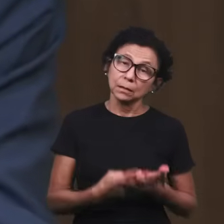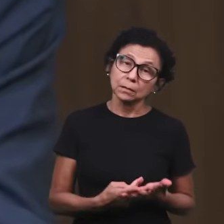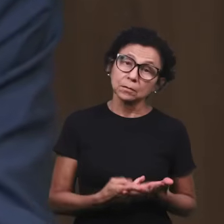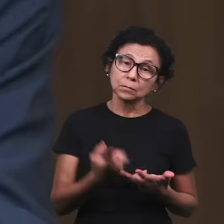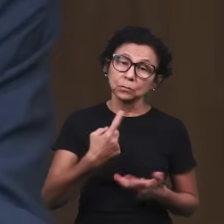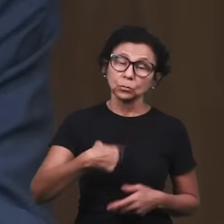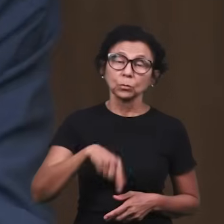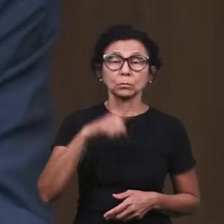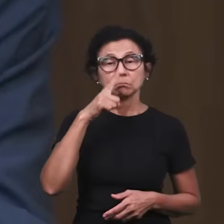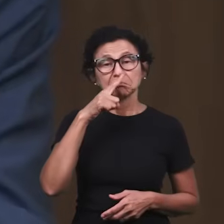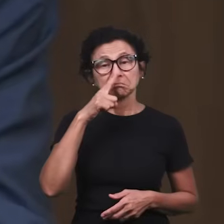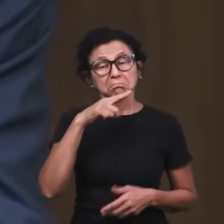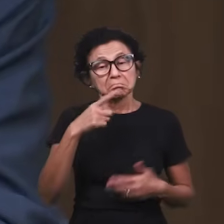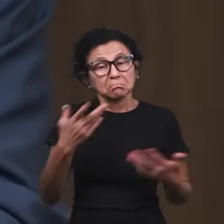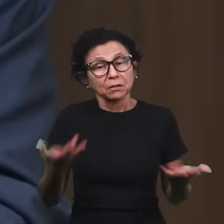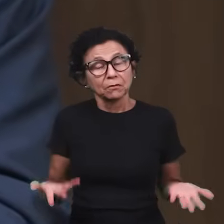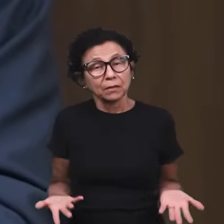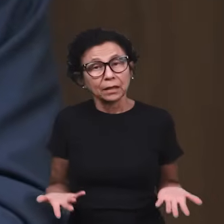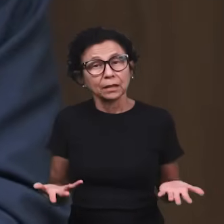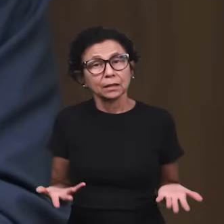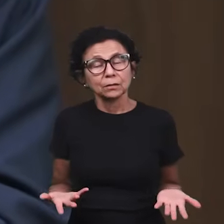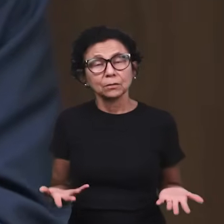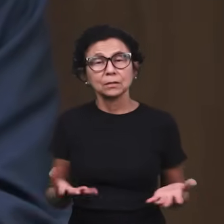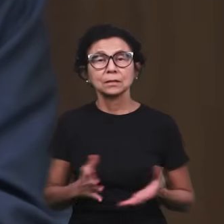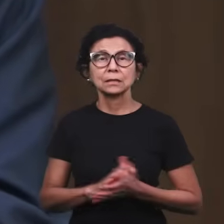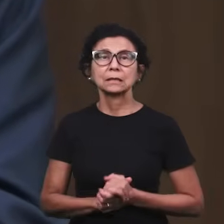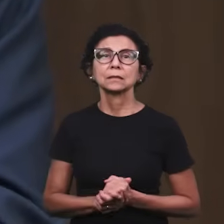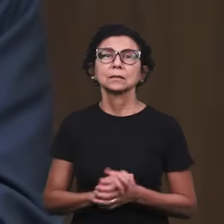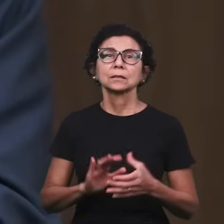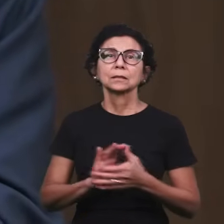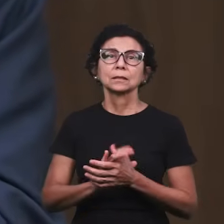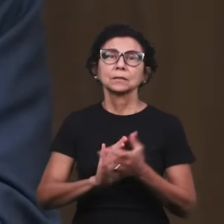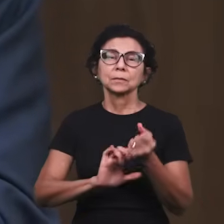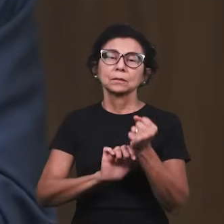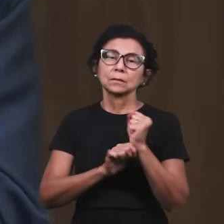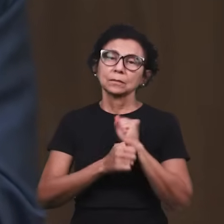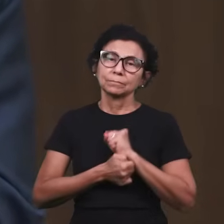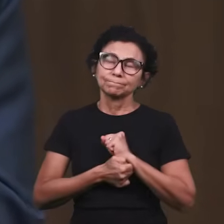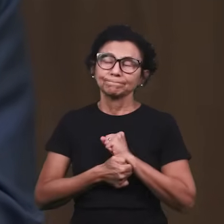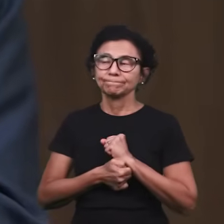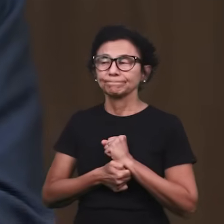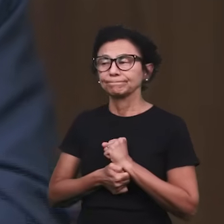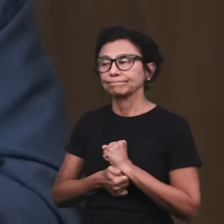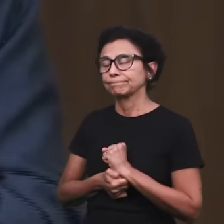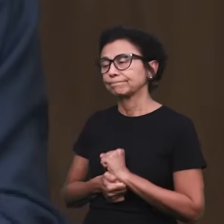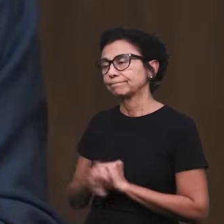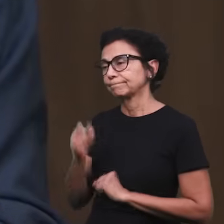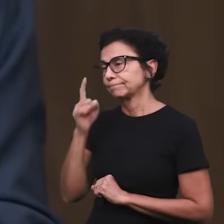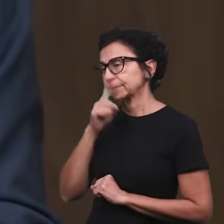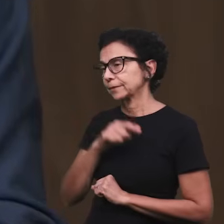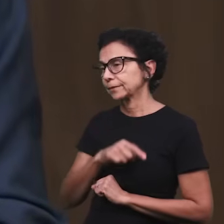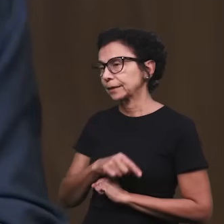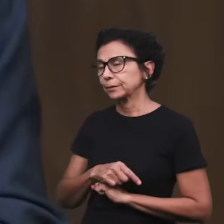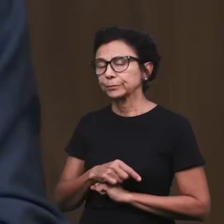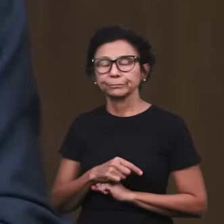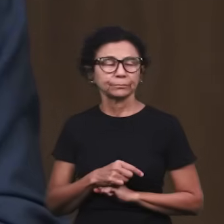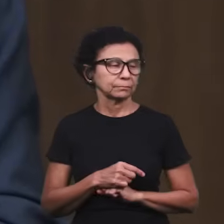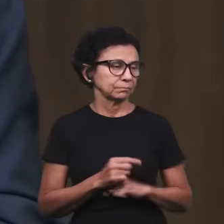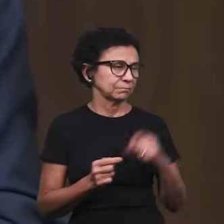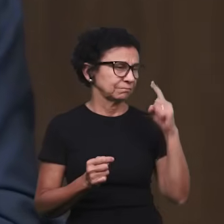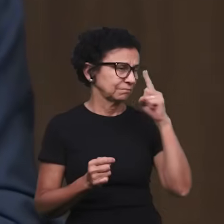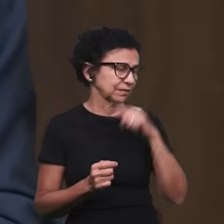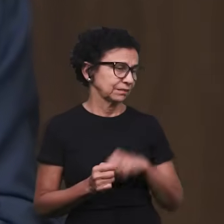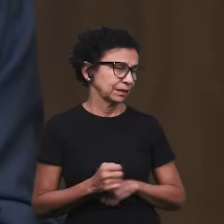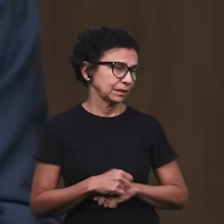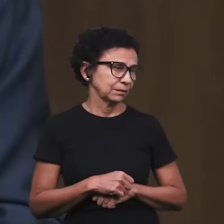têm defeitos. E o casamento, um dos segredos do casamento é você aprender a respeitar o defeito do outro. Porque defeito vai ter que ter.